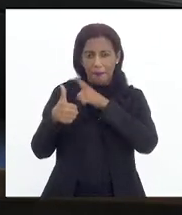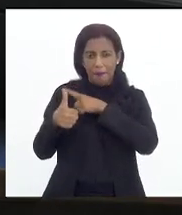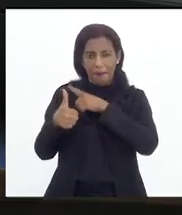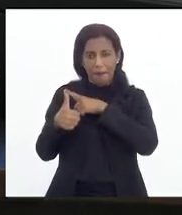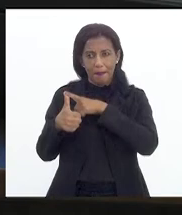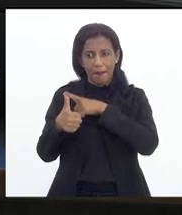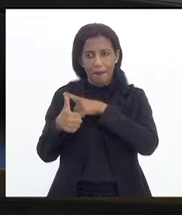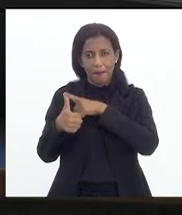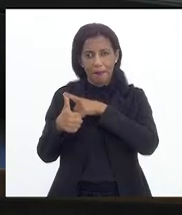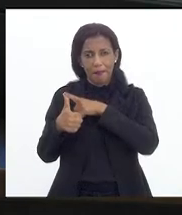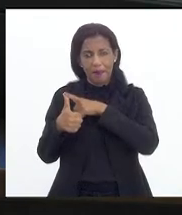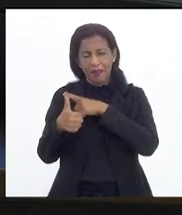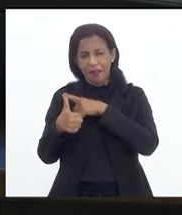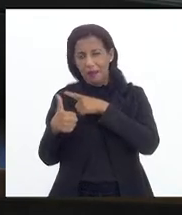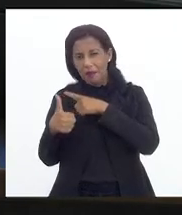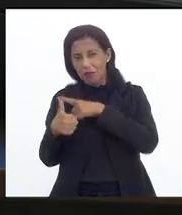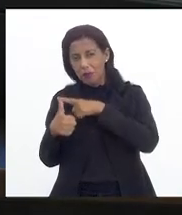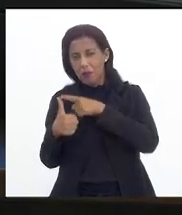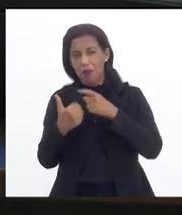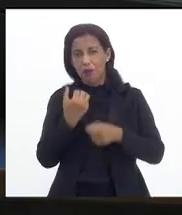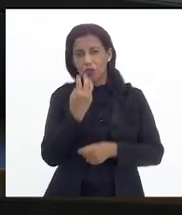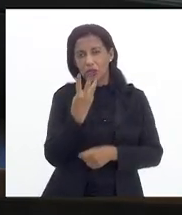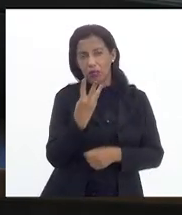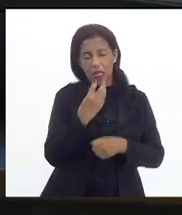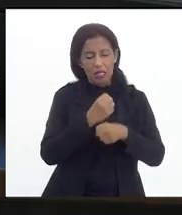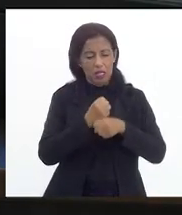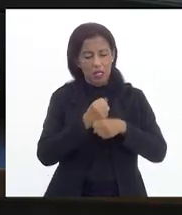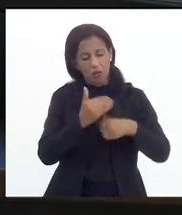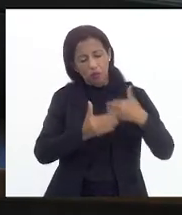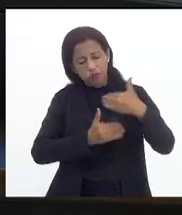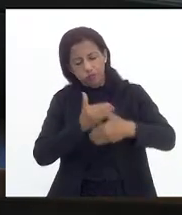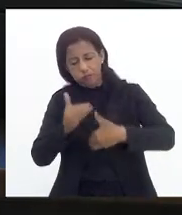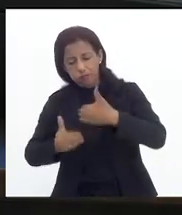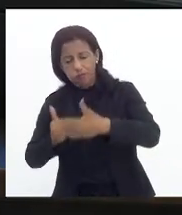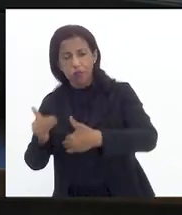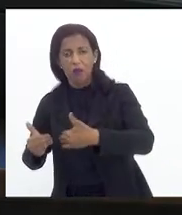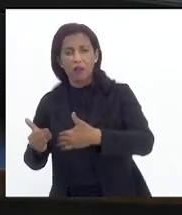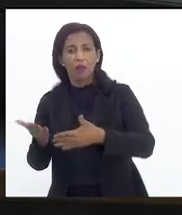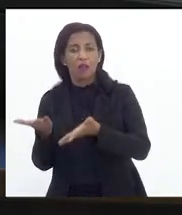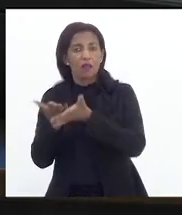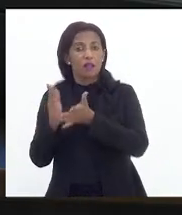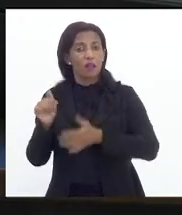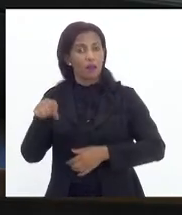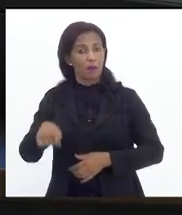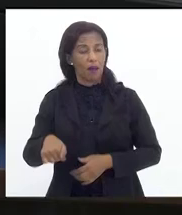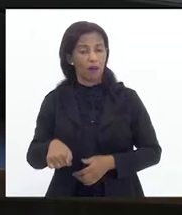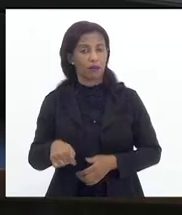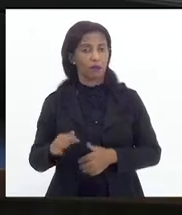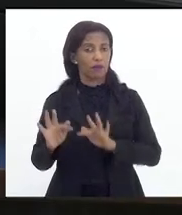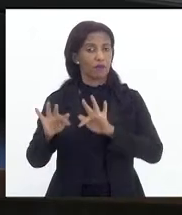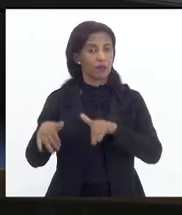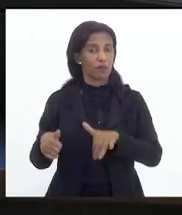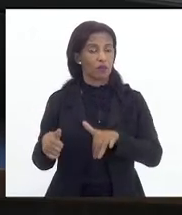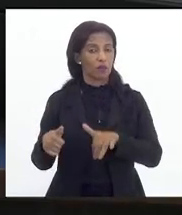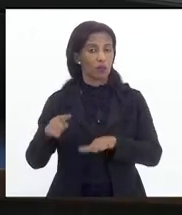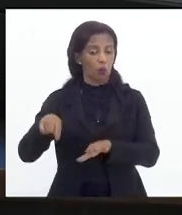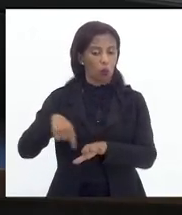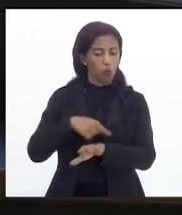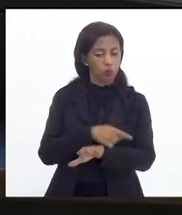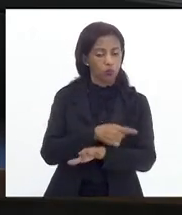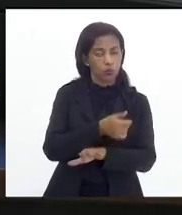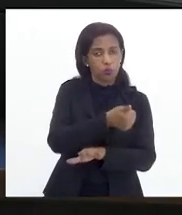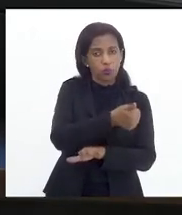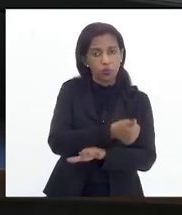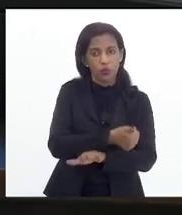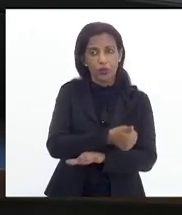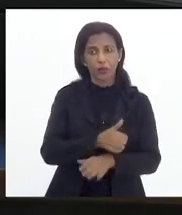nos primeiros três anos nos últimos três anos que acabaram culminando com encerramento do primeiro plano